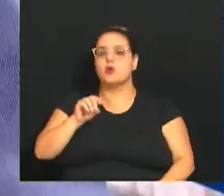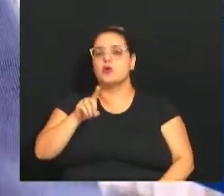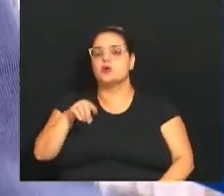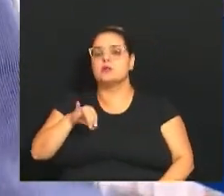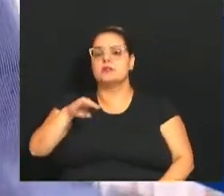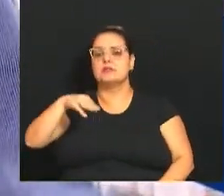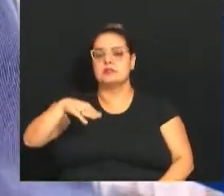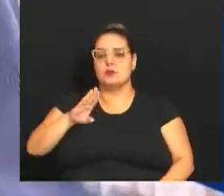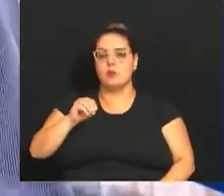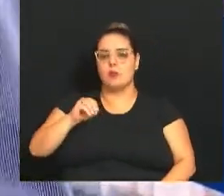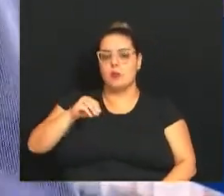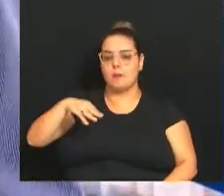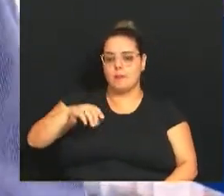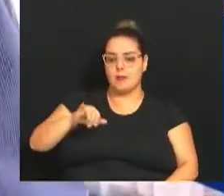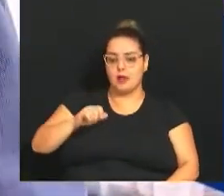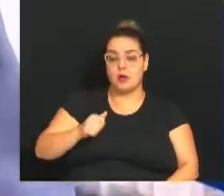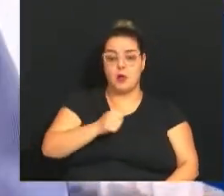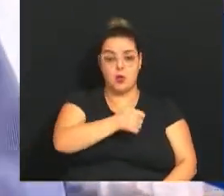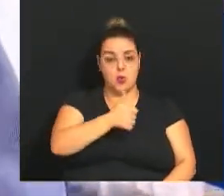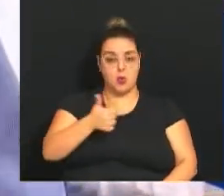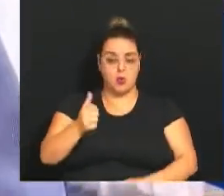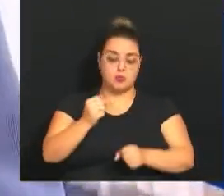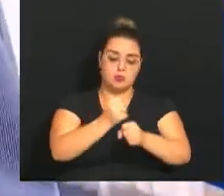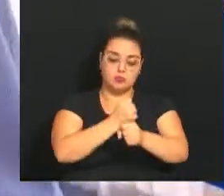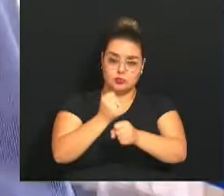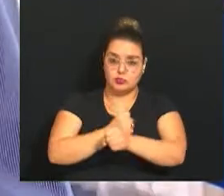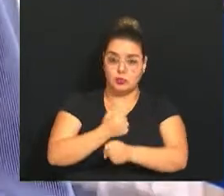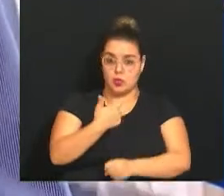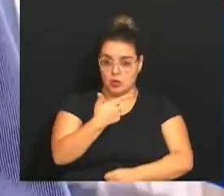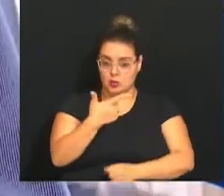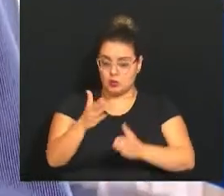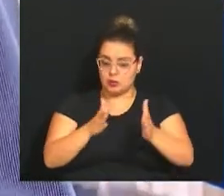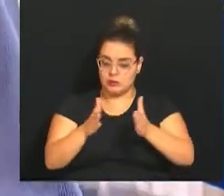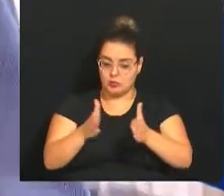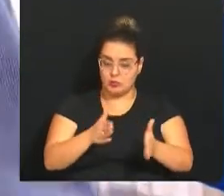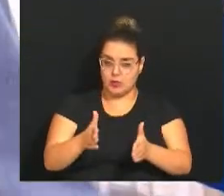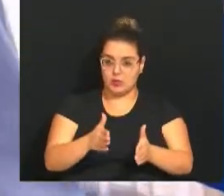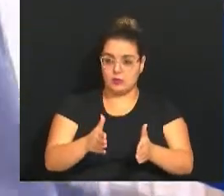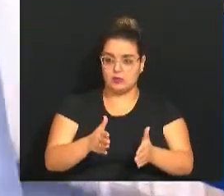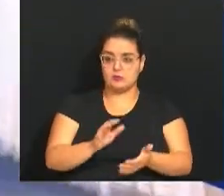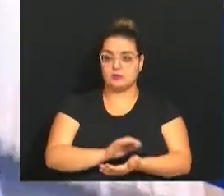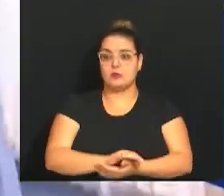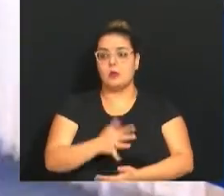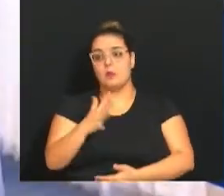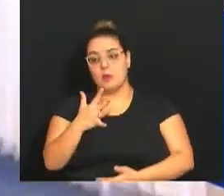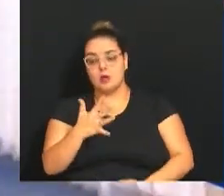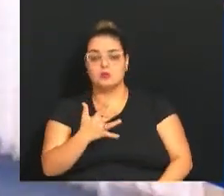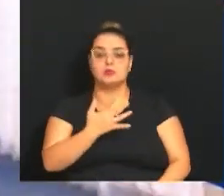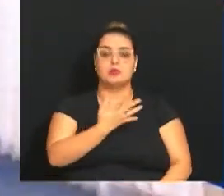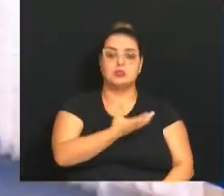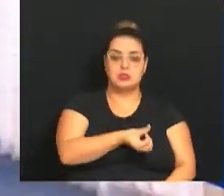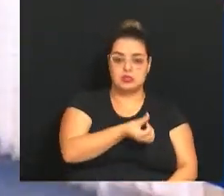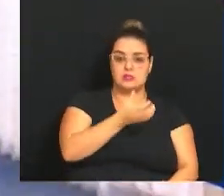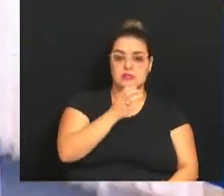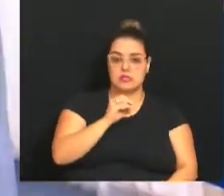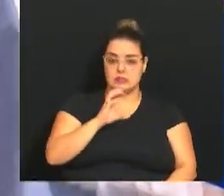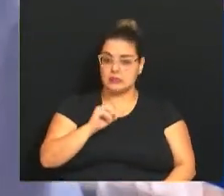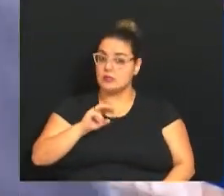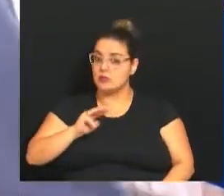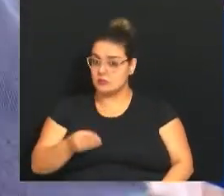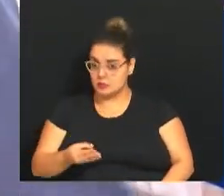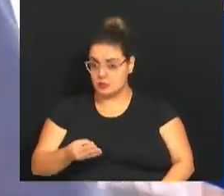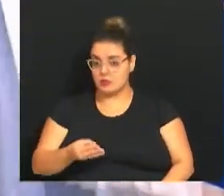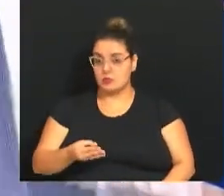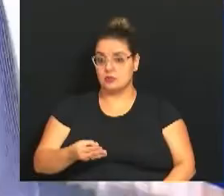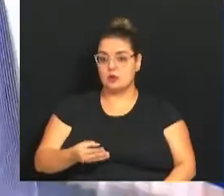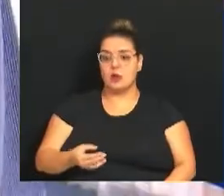11 obras estimadas em 2 fases, um pacote de obras aproximadamente de 600 milhões de reais. O objetivo é